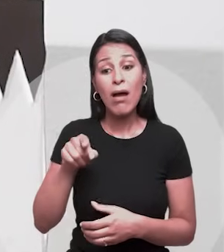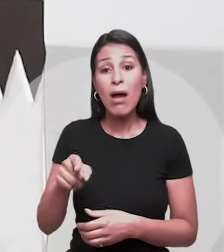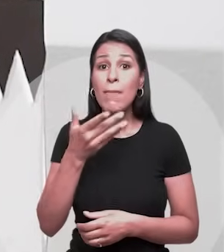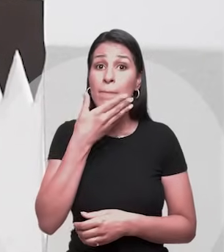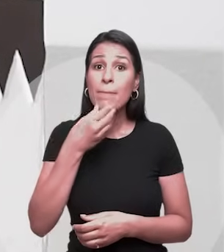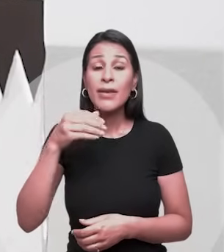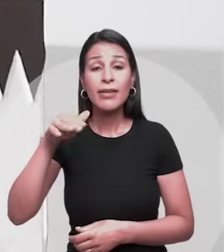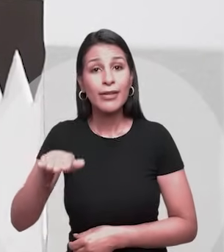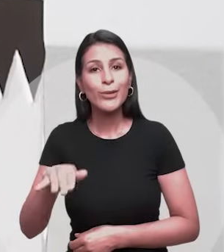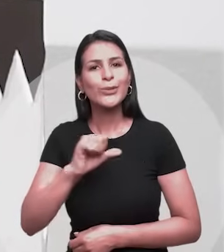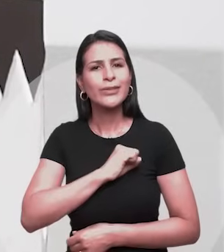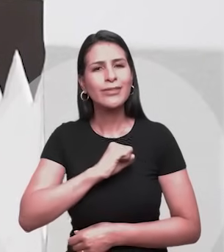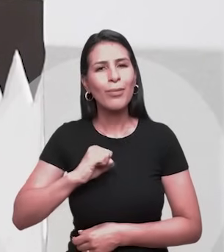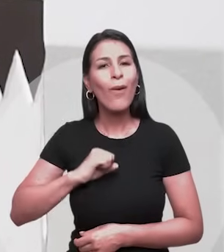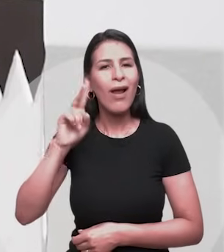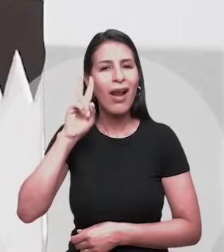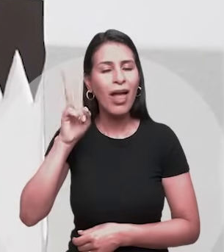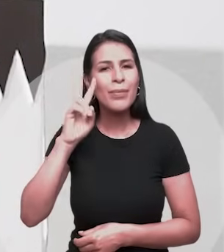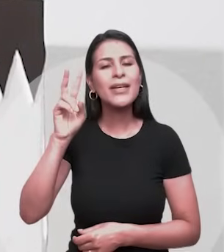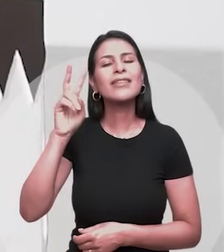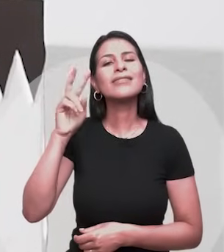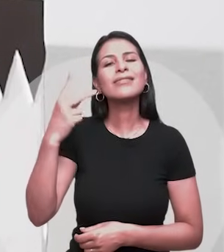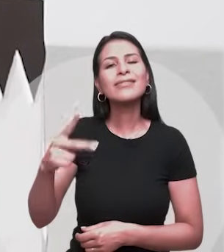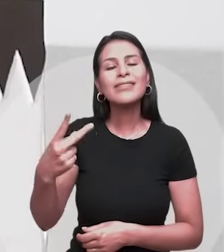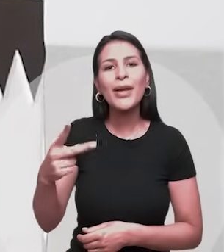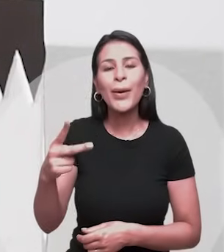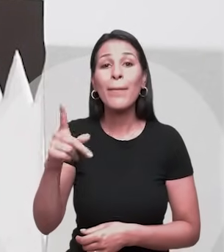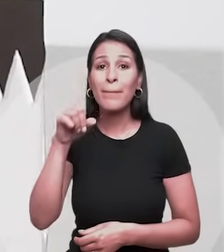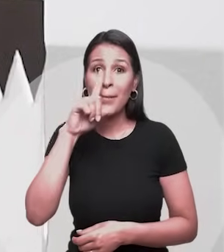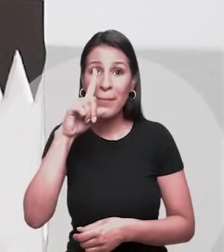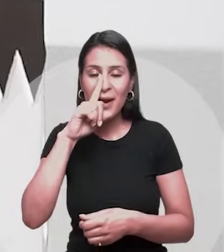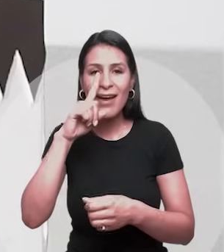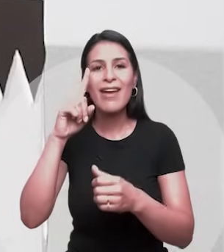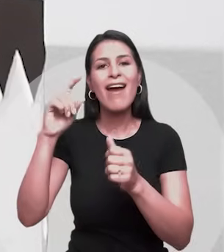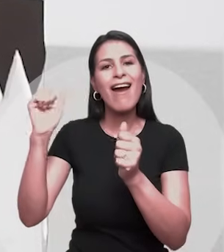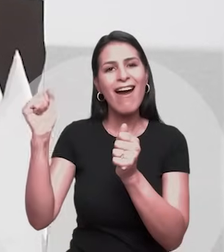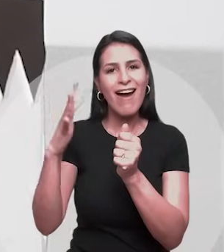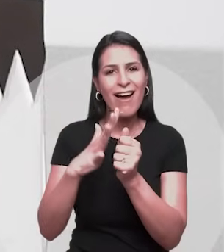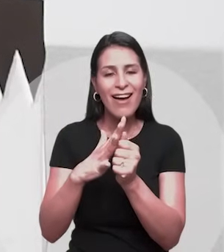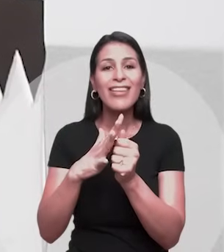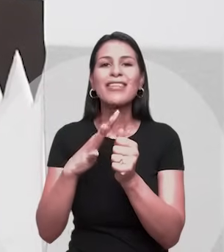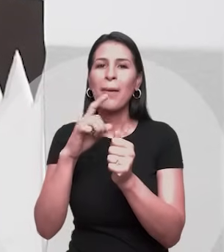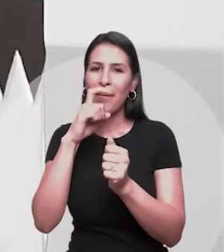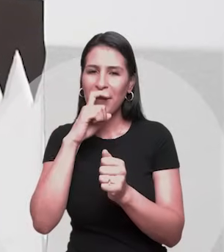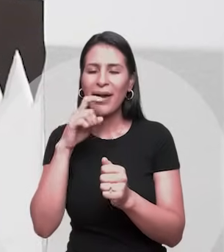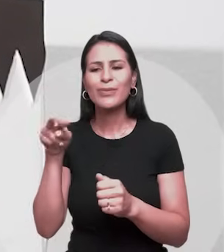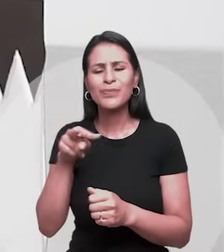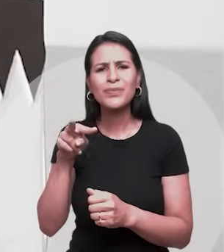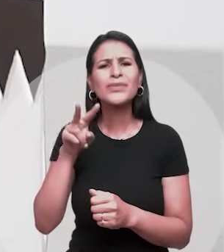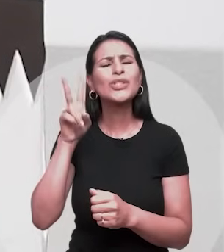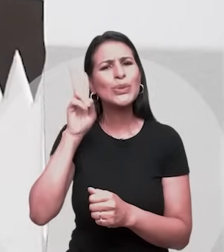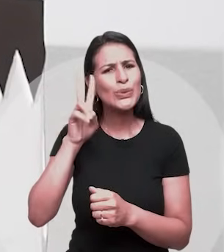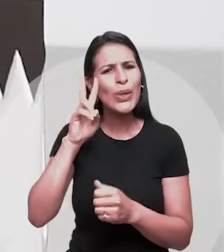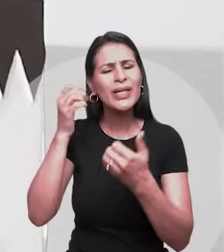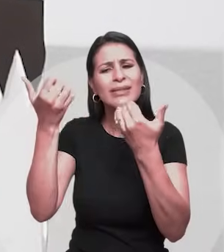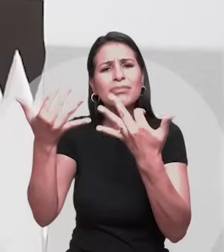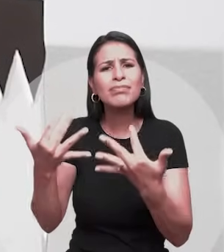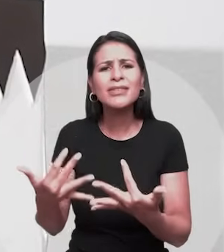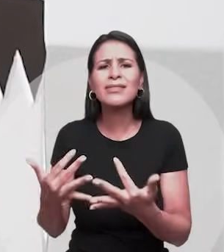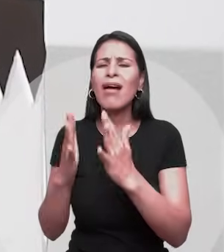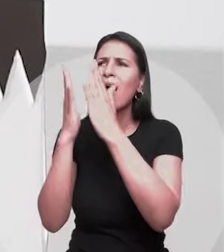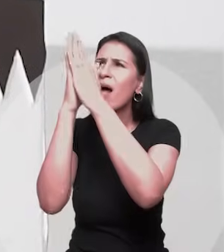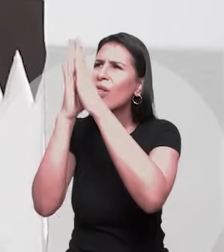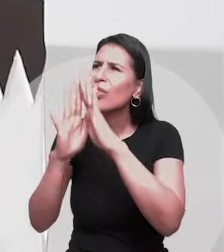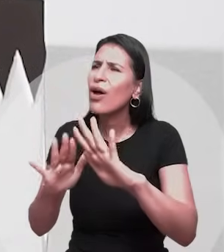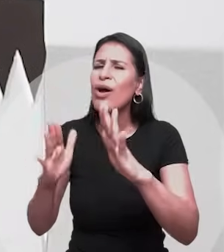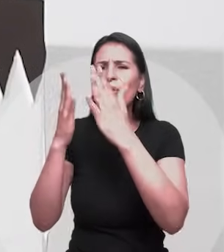nós lembramos da história de Ana e Elcana, seus pais, pessoas que adoram a Deus e pessoas que o